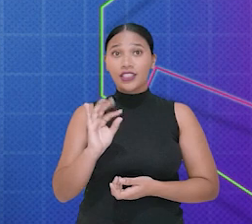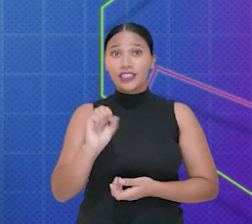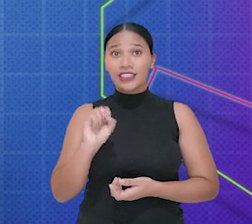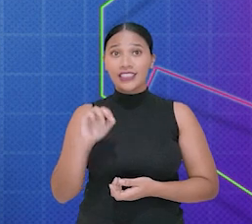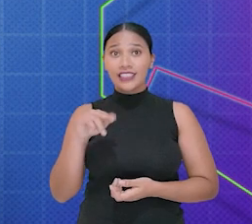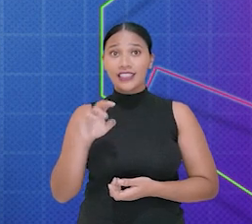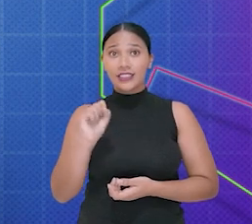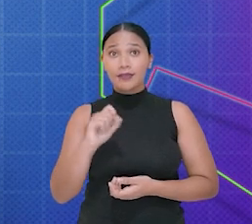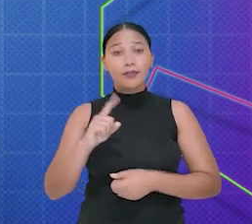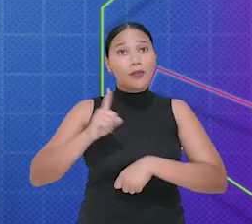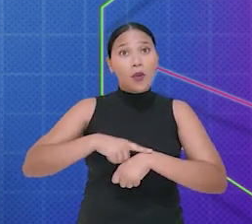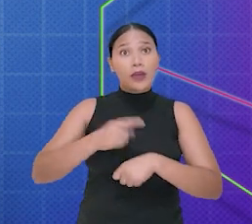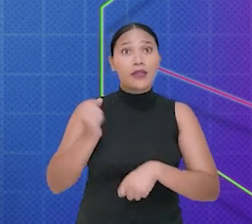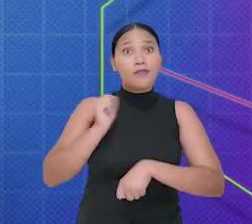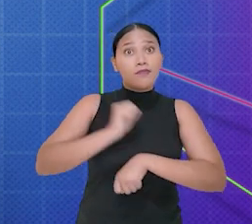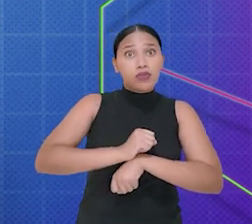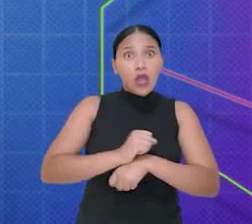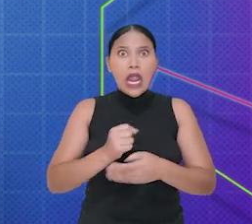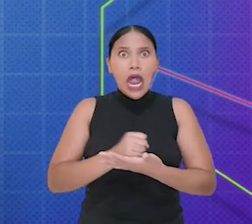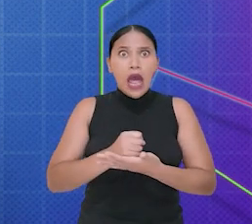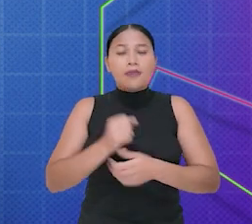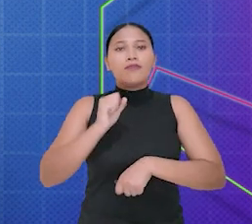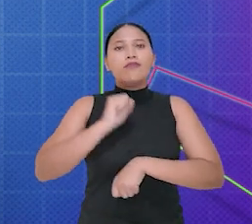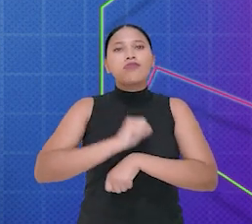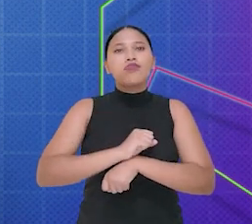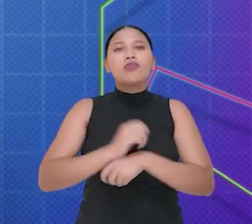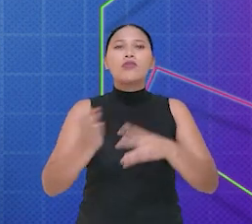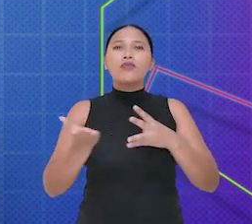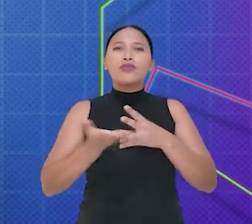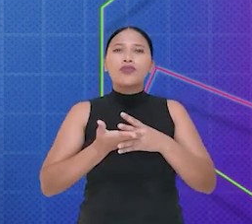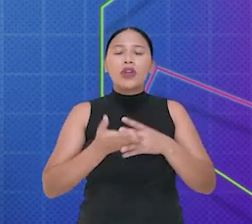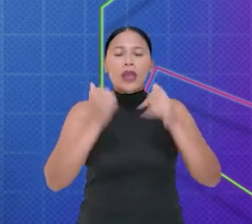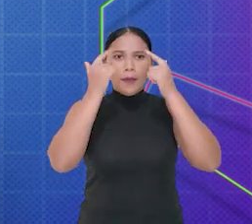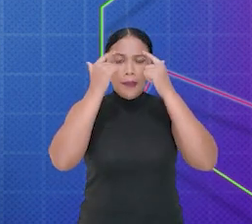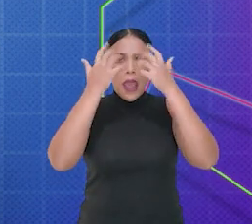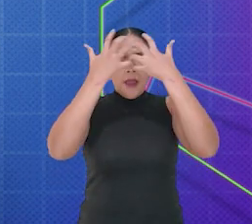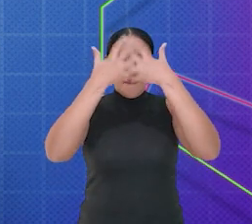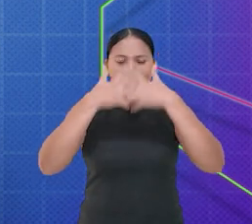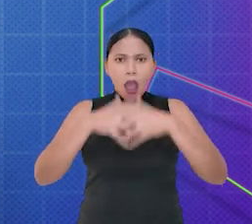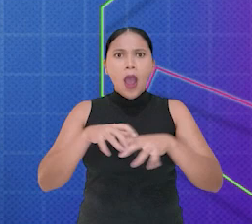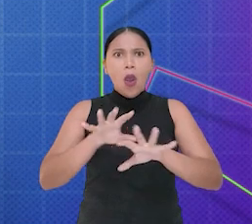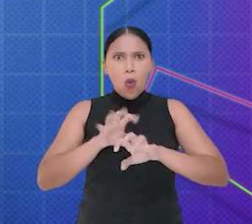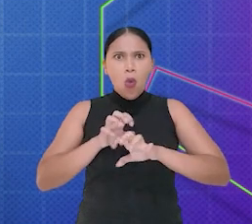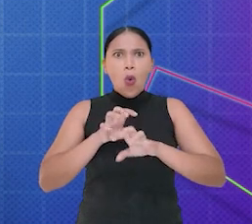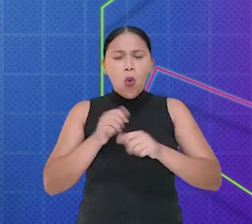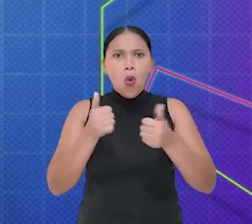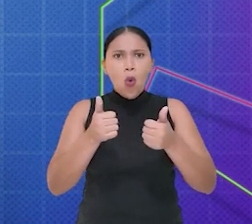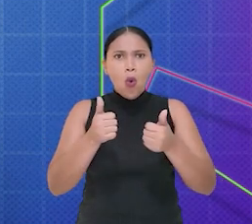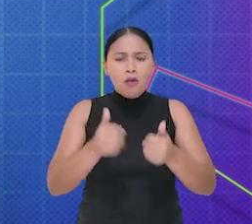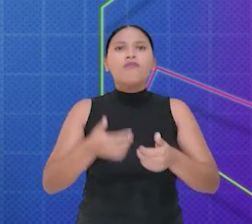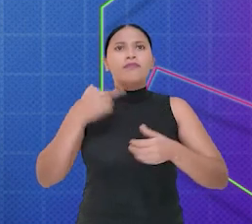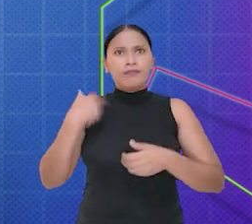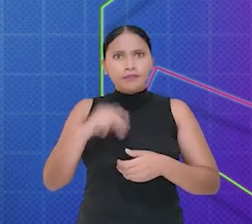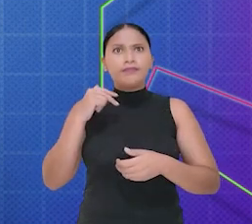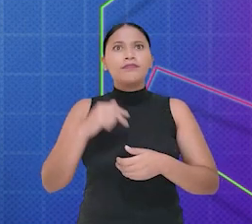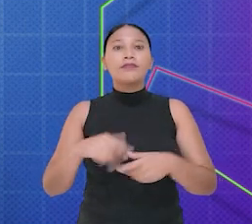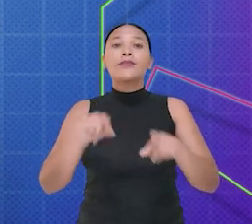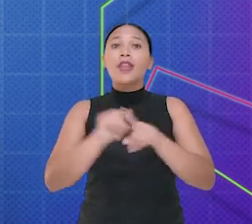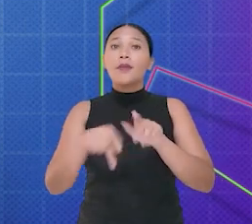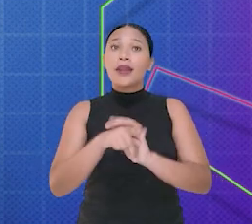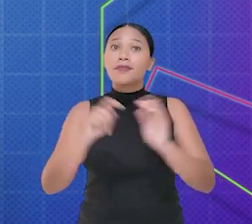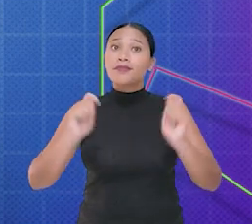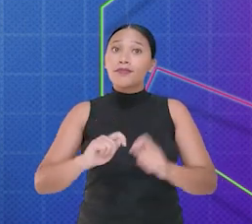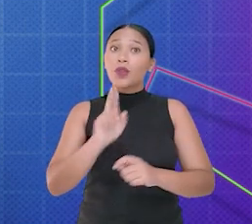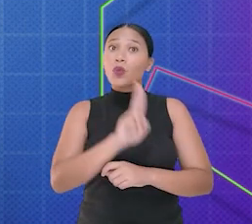Cutscenes podem ser usados para criar momentos de pausa na ação, permitindo aos jogadores processar e assimilar as informações apresentadas. Além